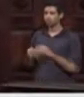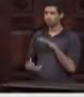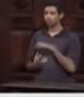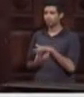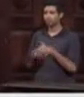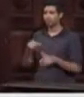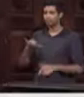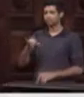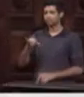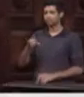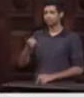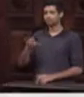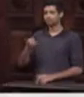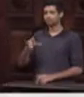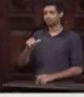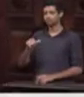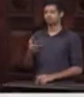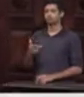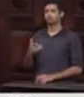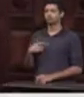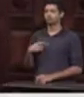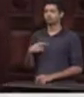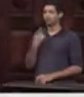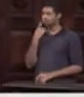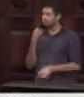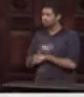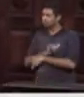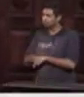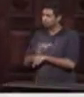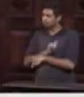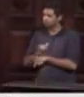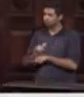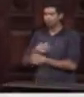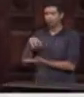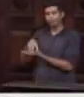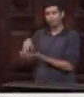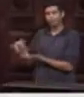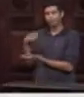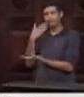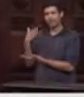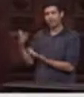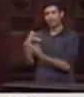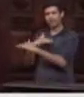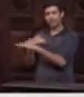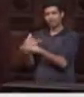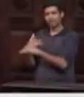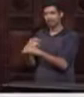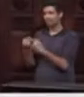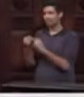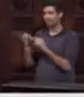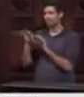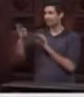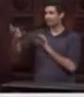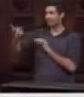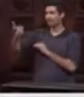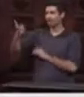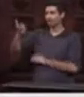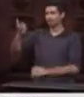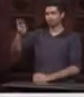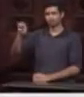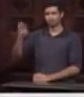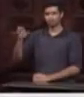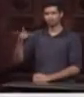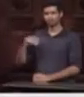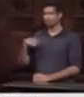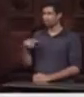um corredor de ligação estratégico do centro da cidade para a Zona Norte, ou seja, da cidade de